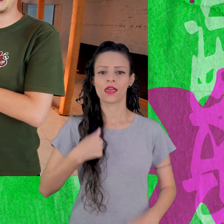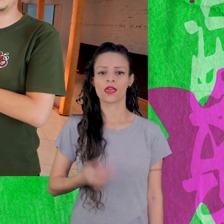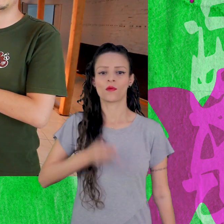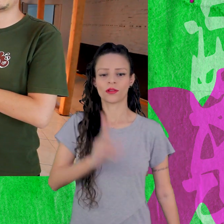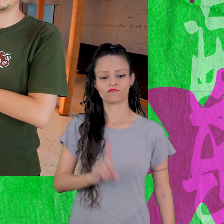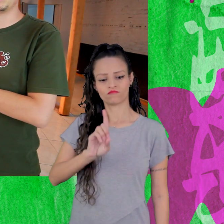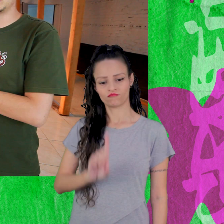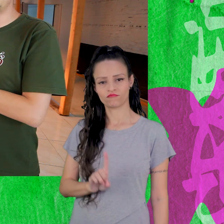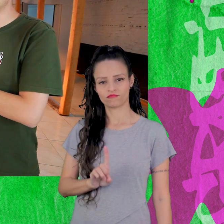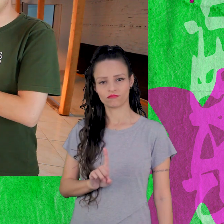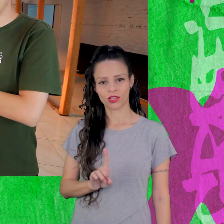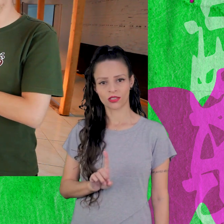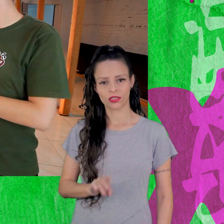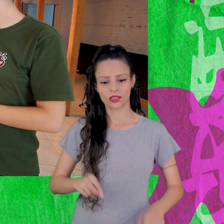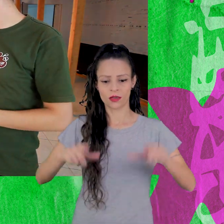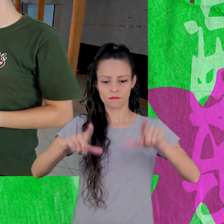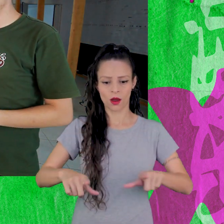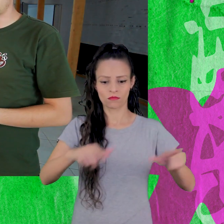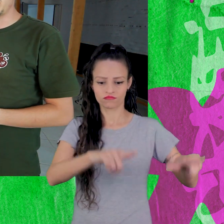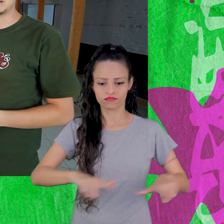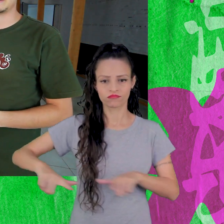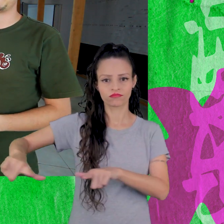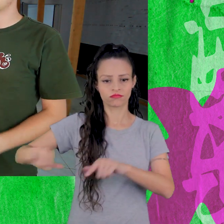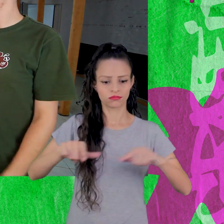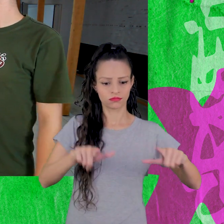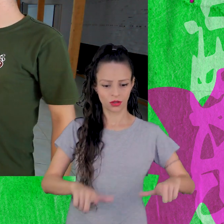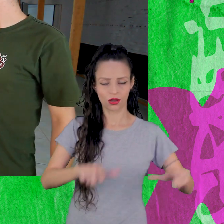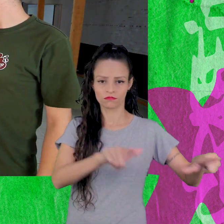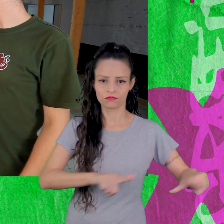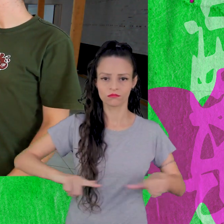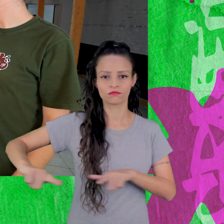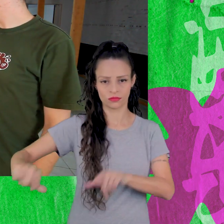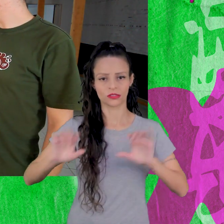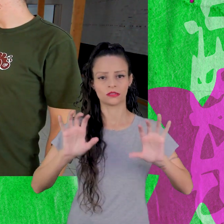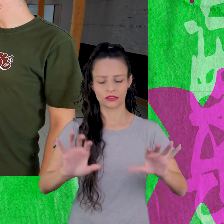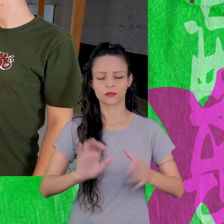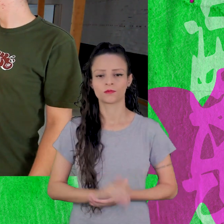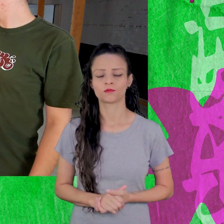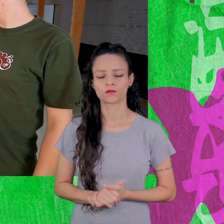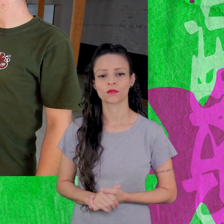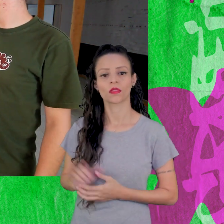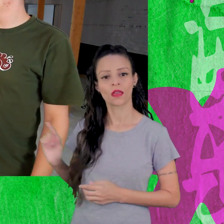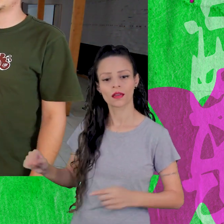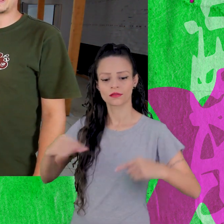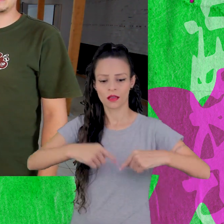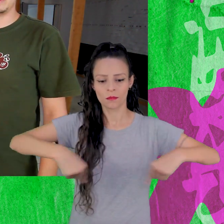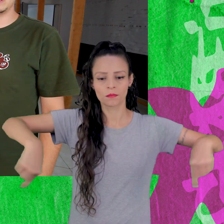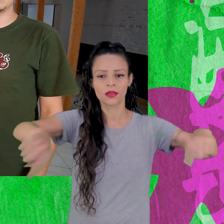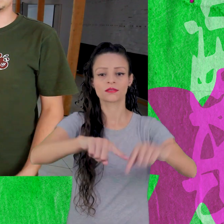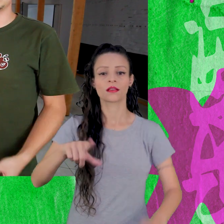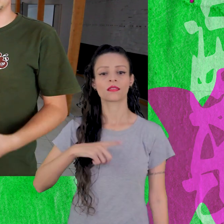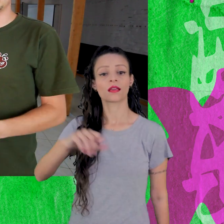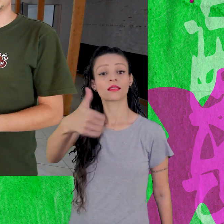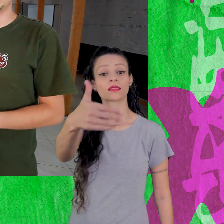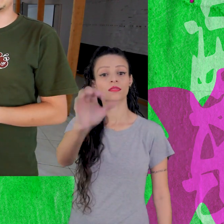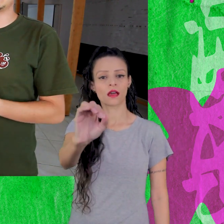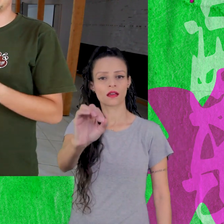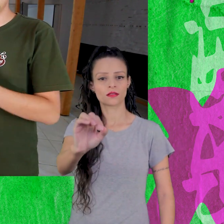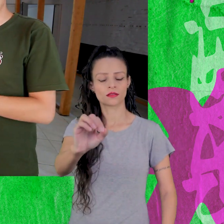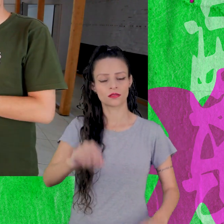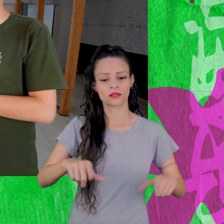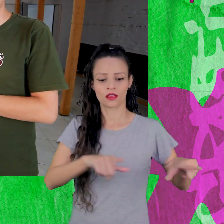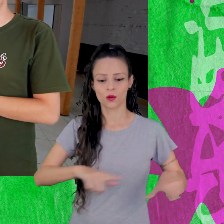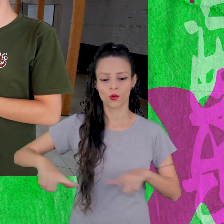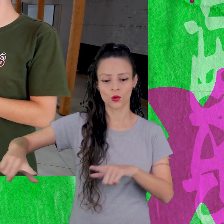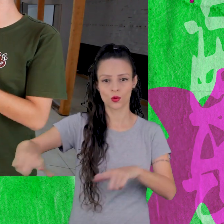posição para poder fazer a próxima peça. Essa mesa ela é composta por 10 berços, então eu consigo fazer